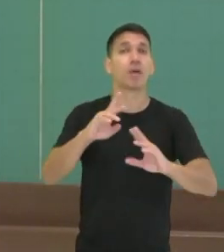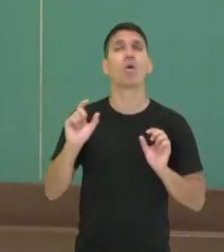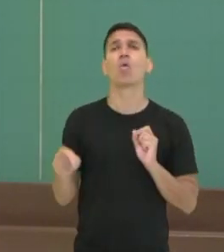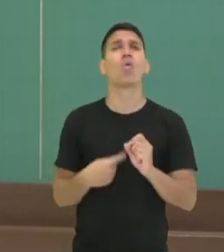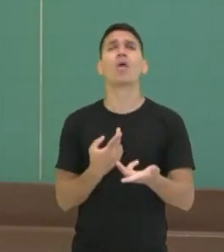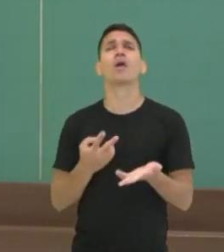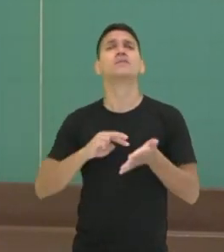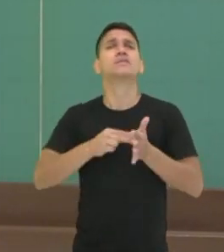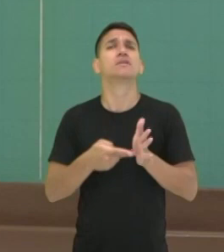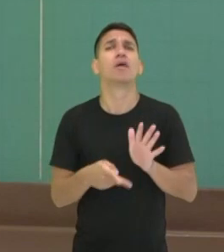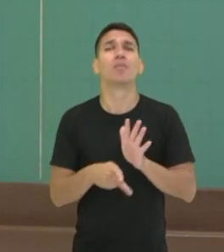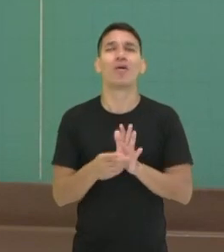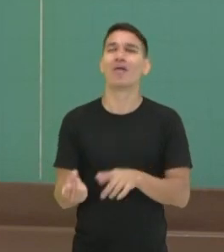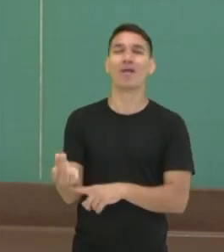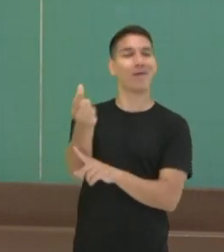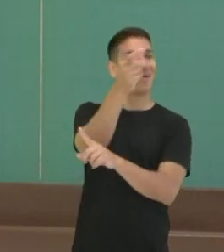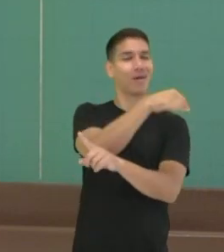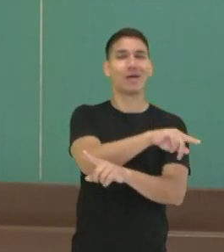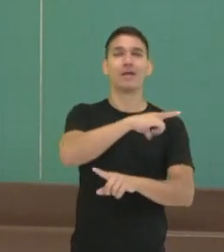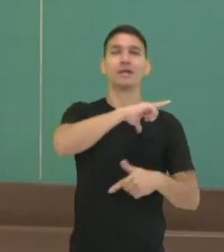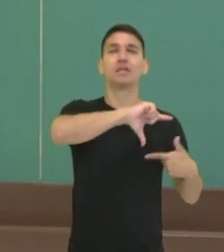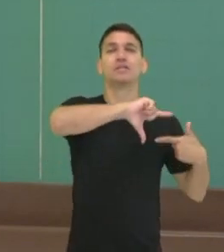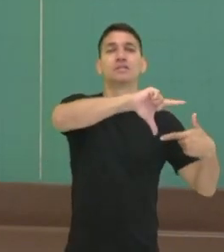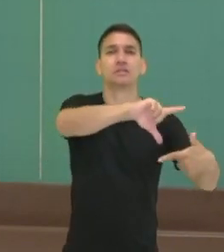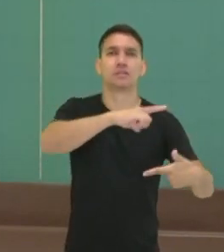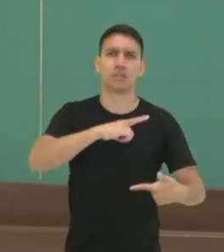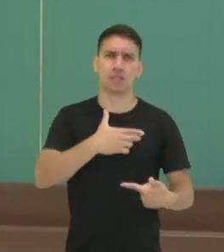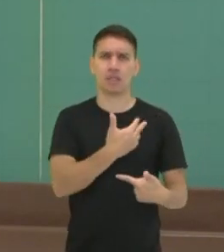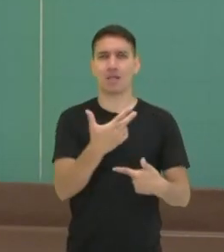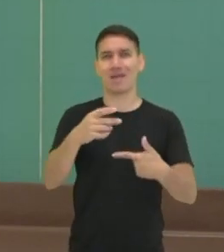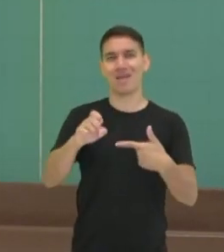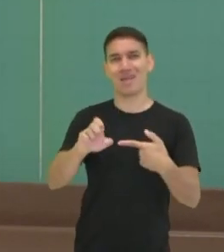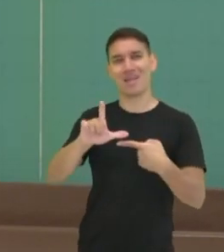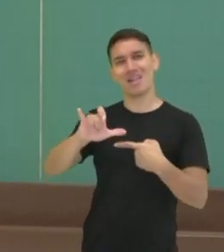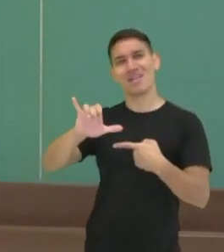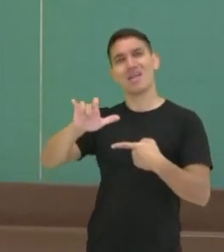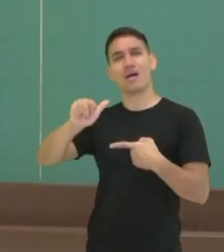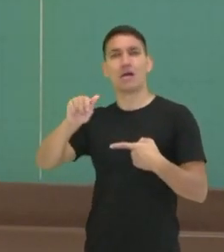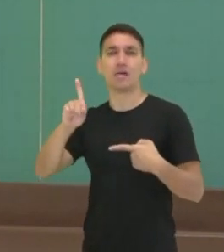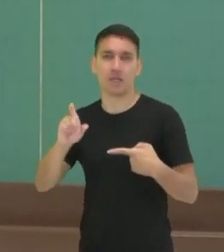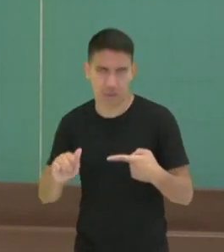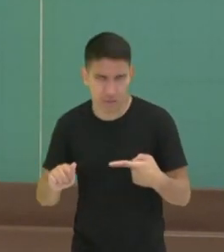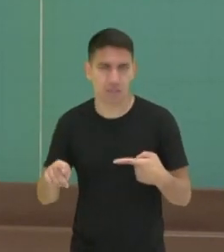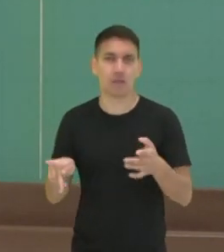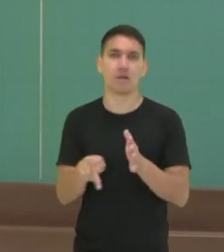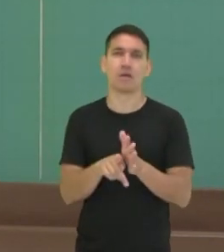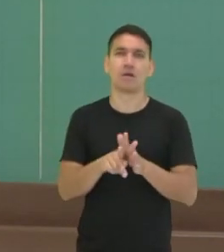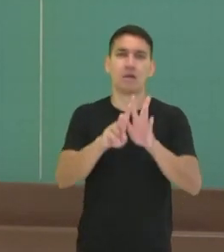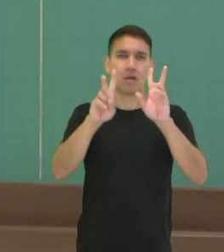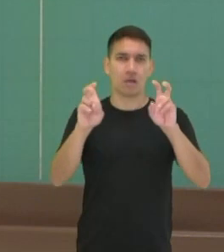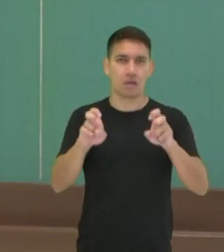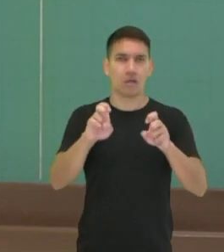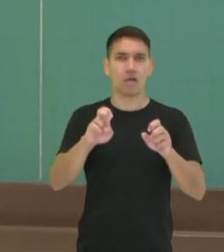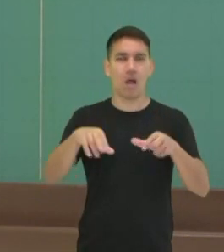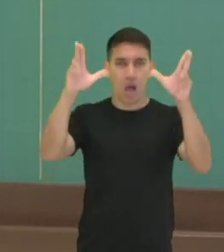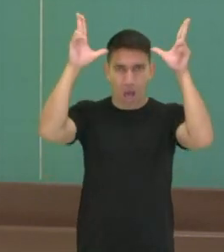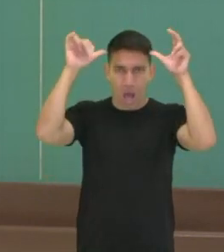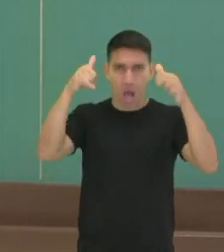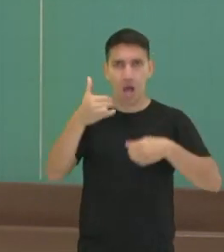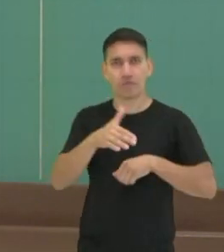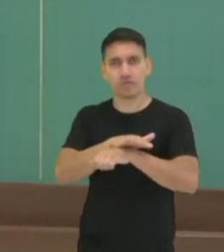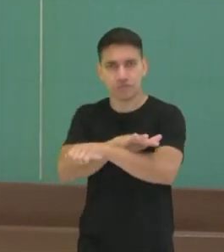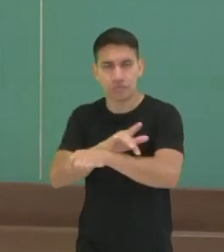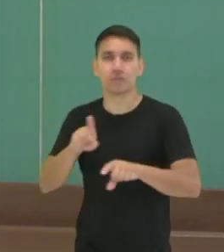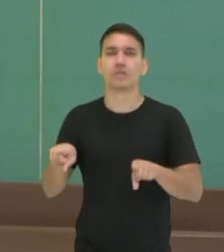Representavam aquelas obras do passado clássico. Nós temos a Ilíada, que é a história lá da Guerra de Troia. Nós temos a Odisseia,